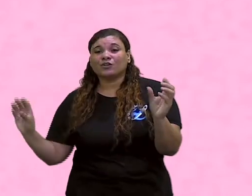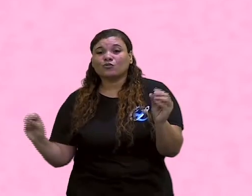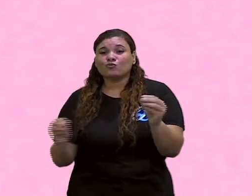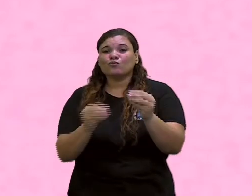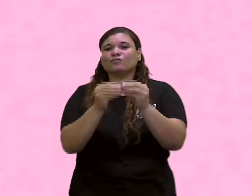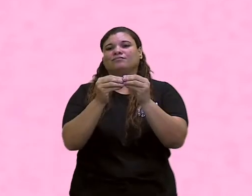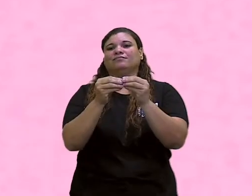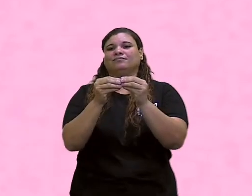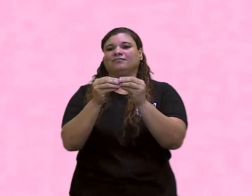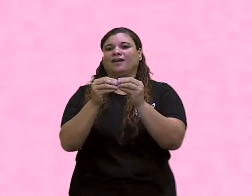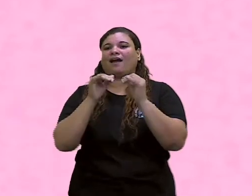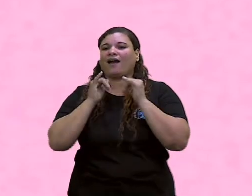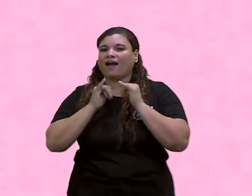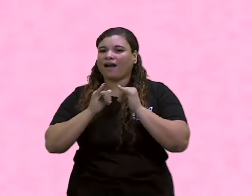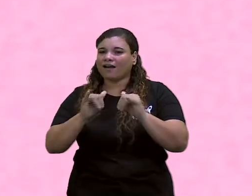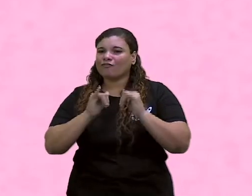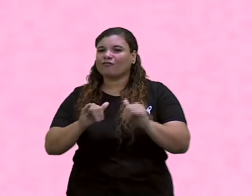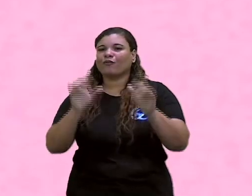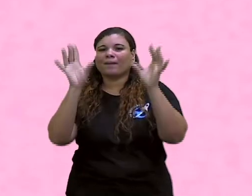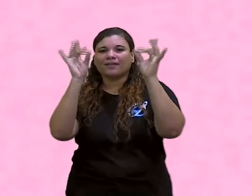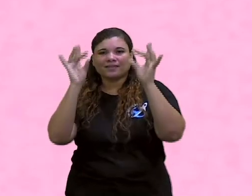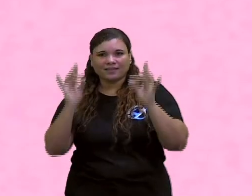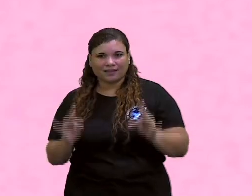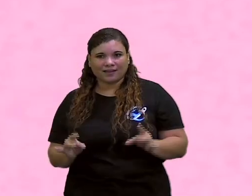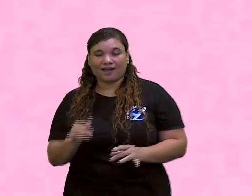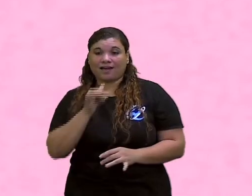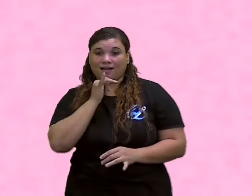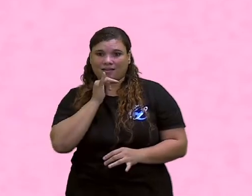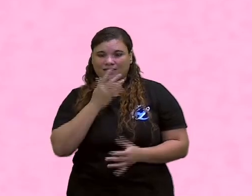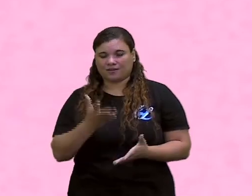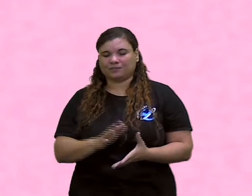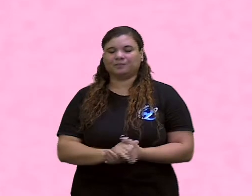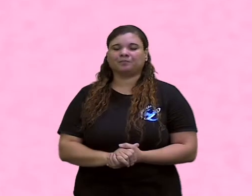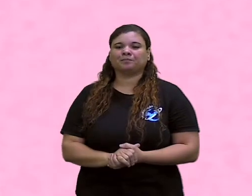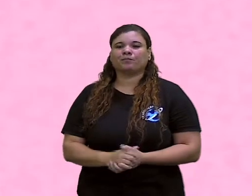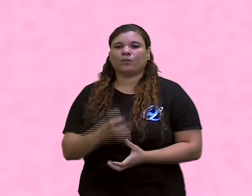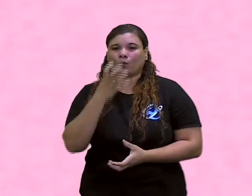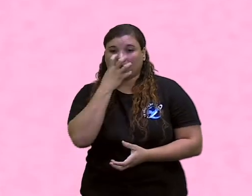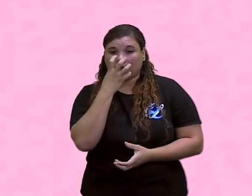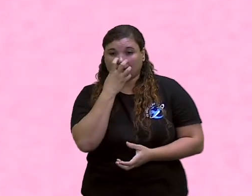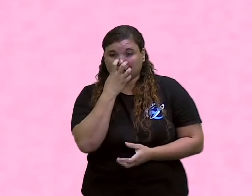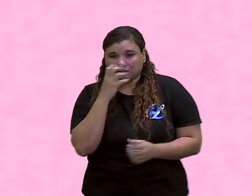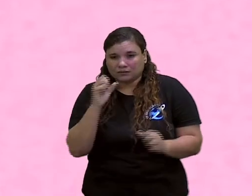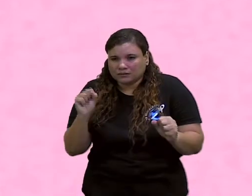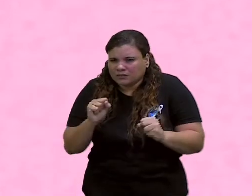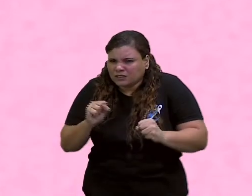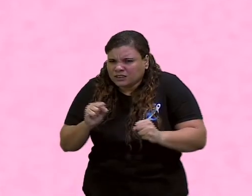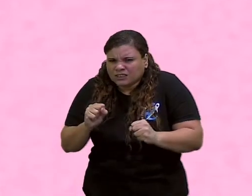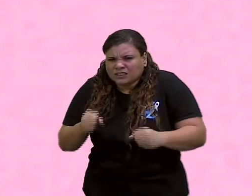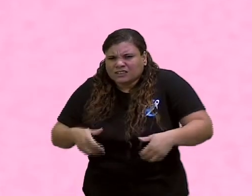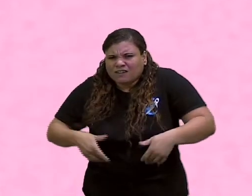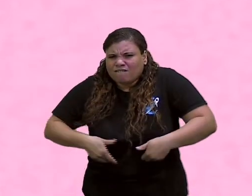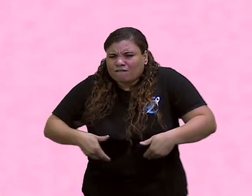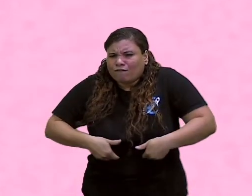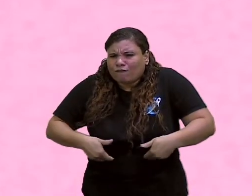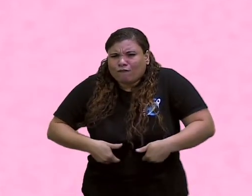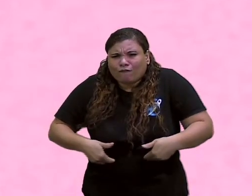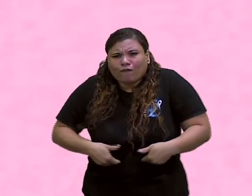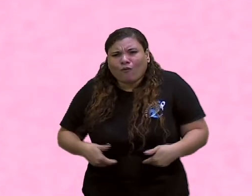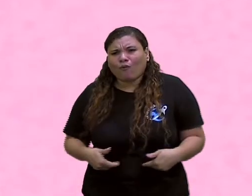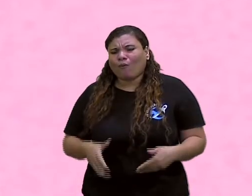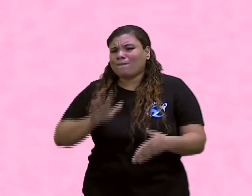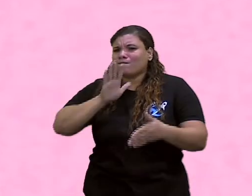próximo exemplo, ó. O cachorro que tremia de fome na varanda fugiu ontem à